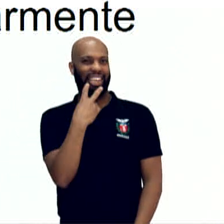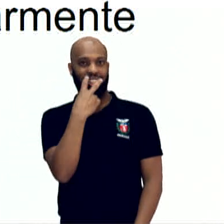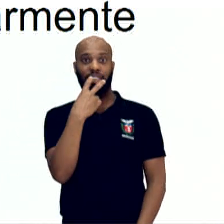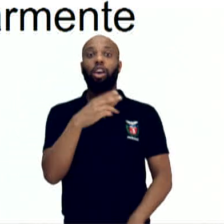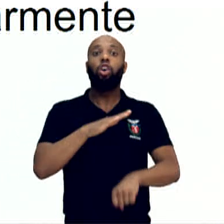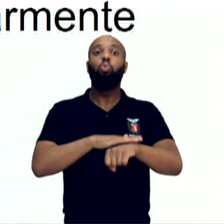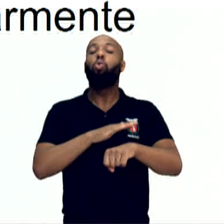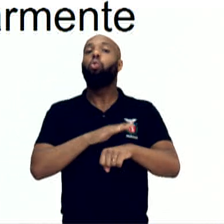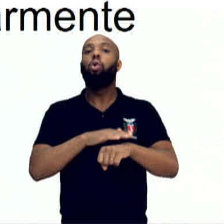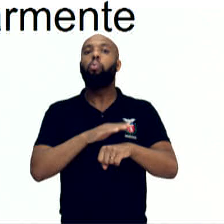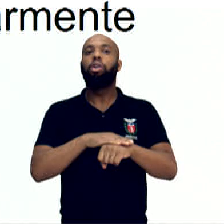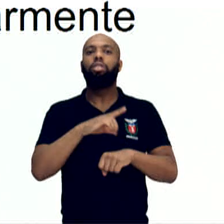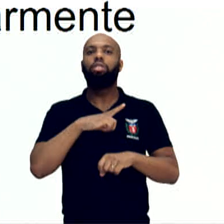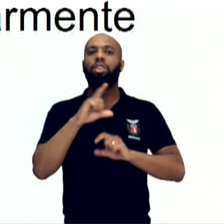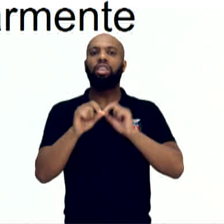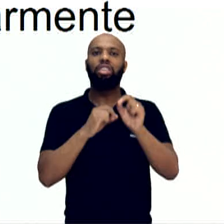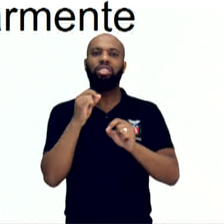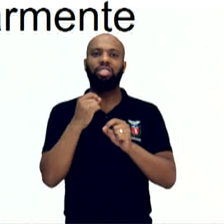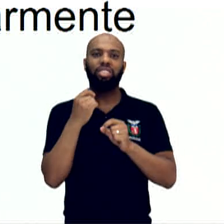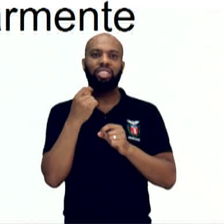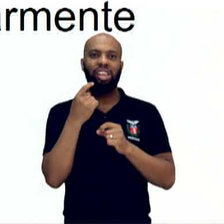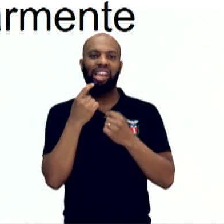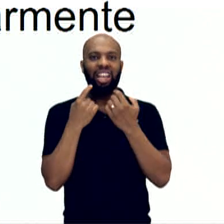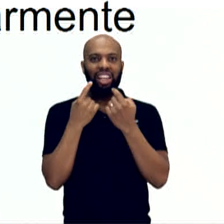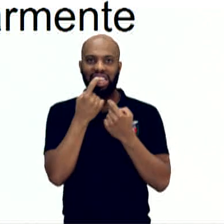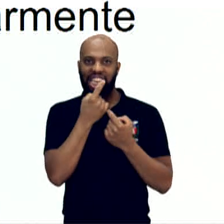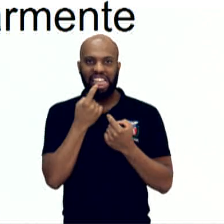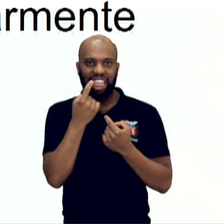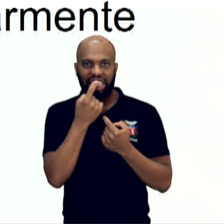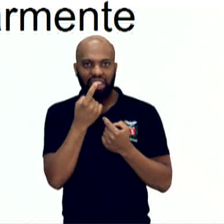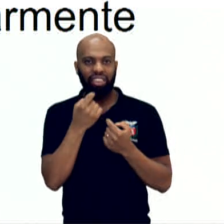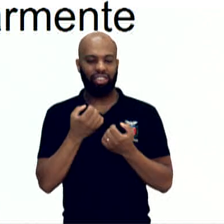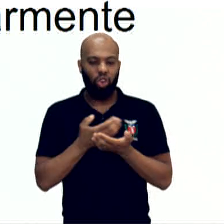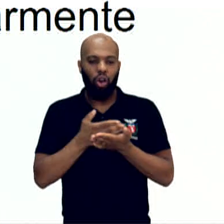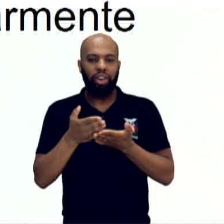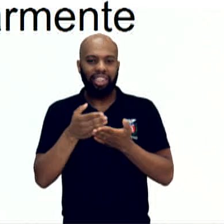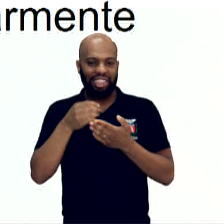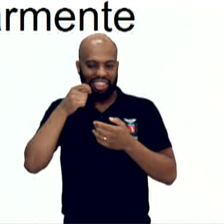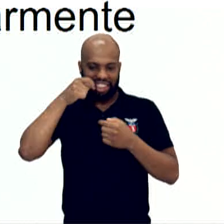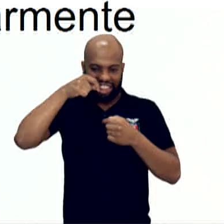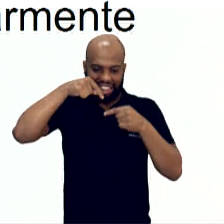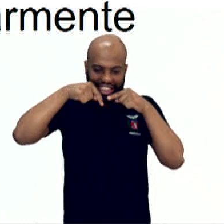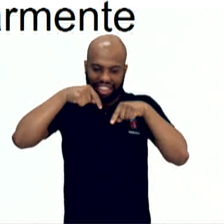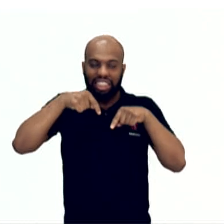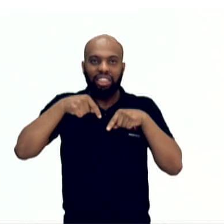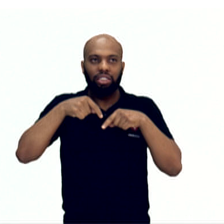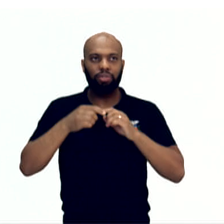em consequência da moléstia vulgarmente conhecida por dor d'olhos.